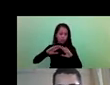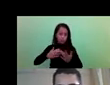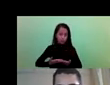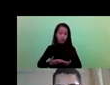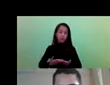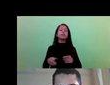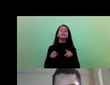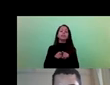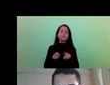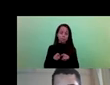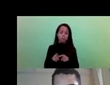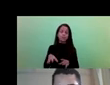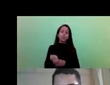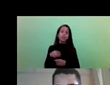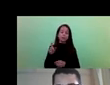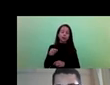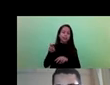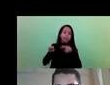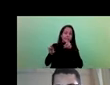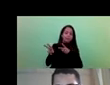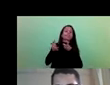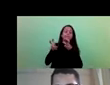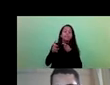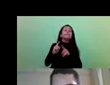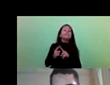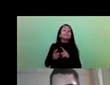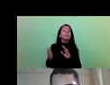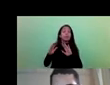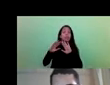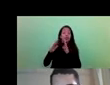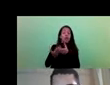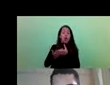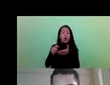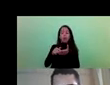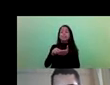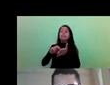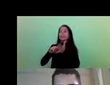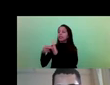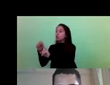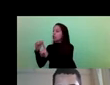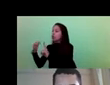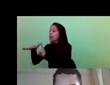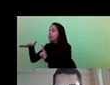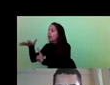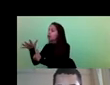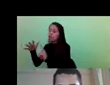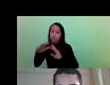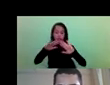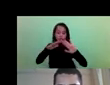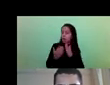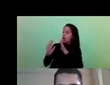Porque a escola é reflexo da sociedade. A escola,